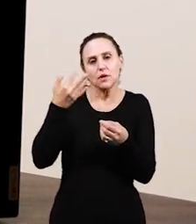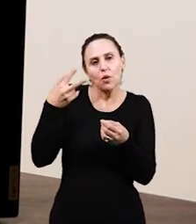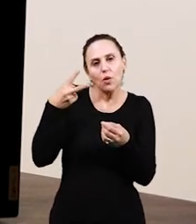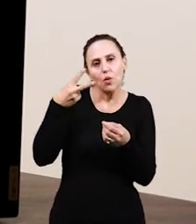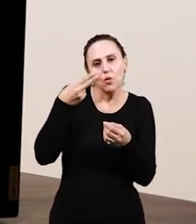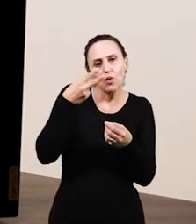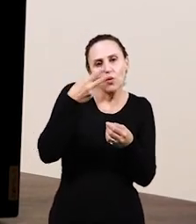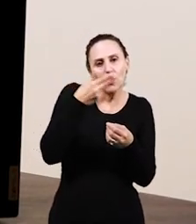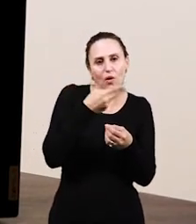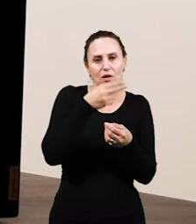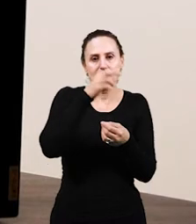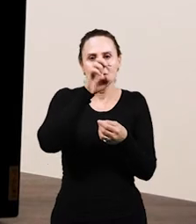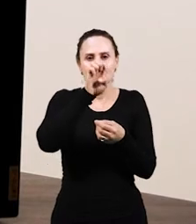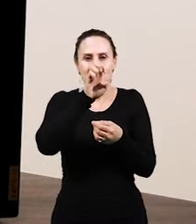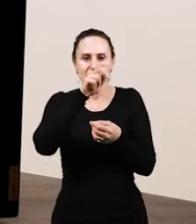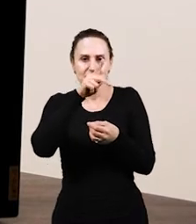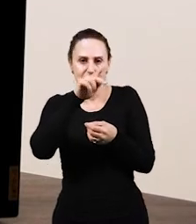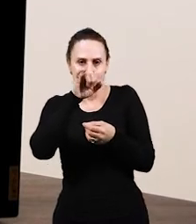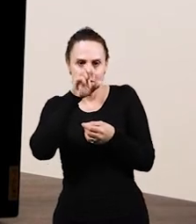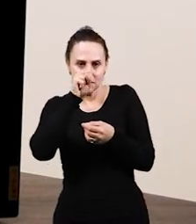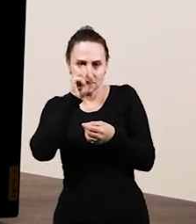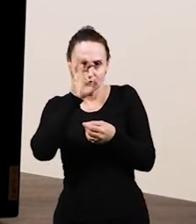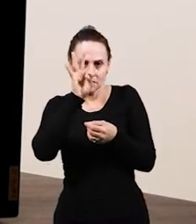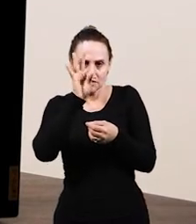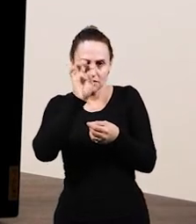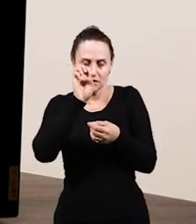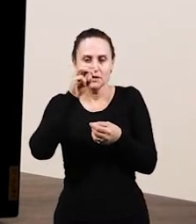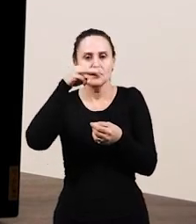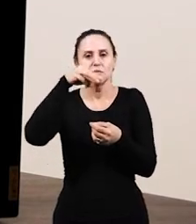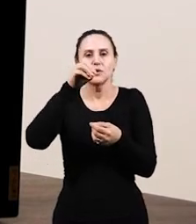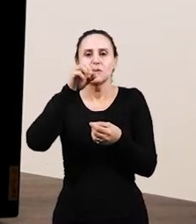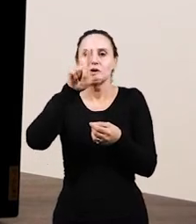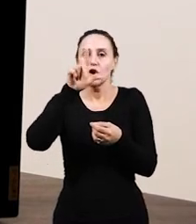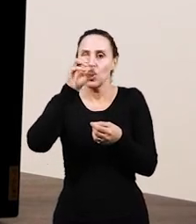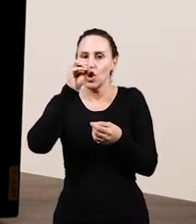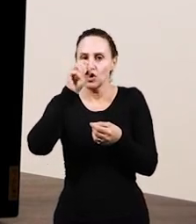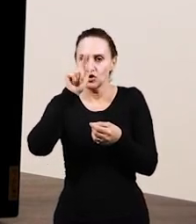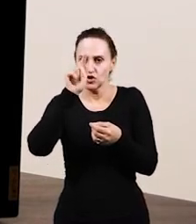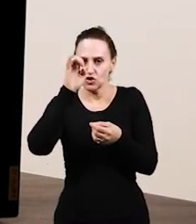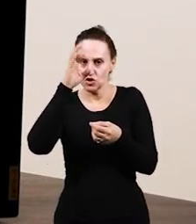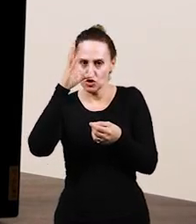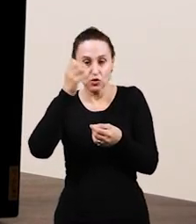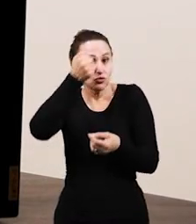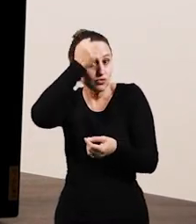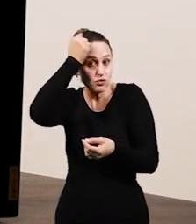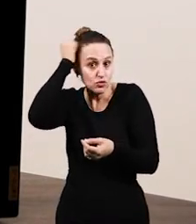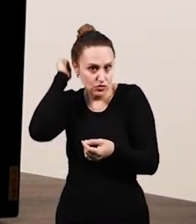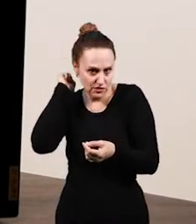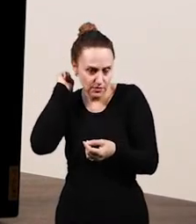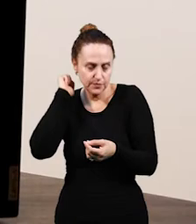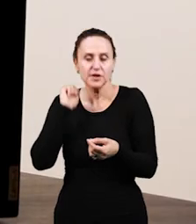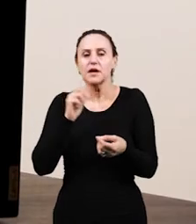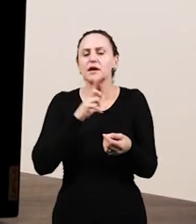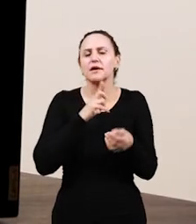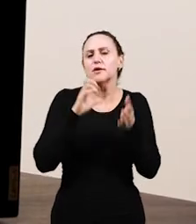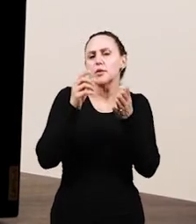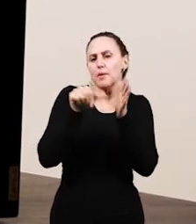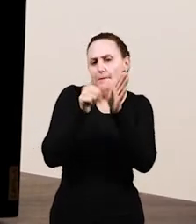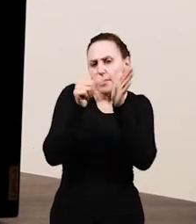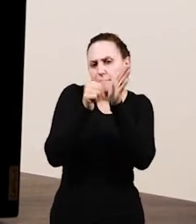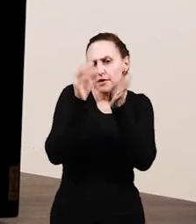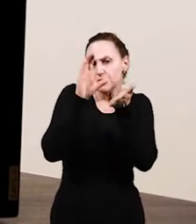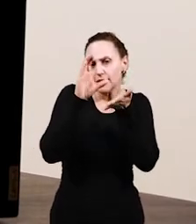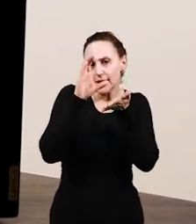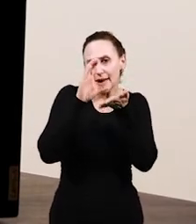o corte epistemológico né você e aqui no primeiro Capítulo da do curso de linguística geral